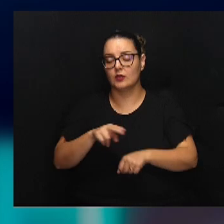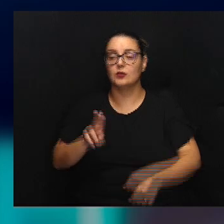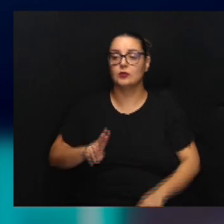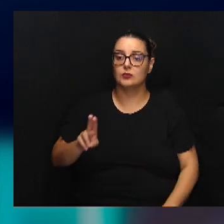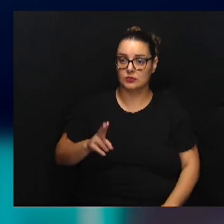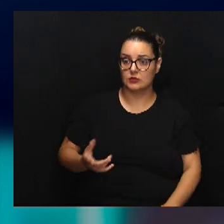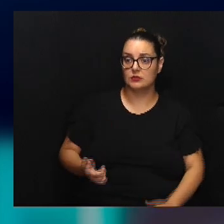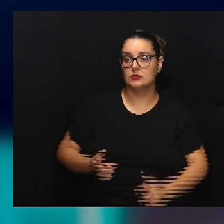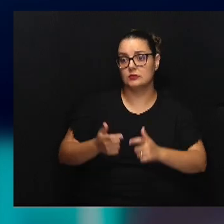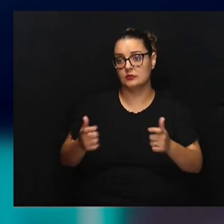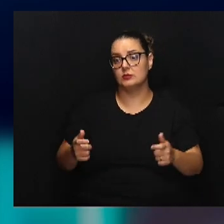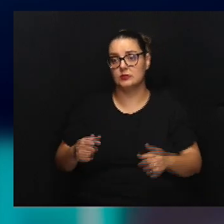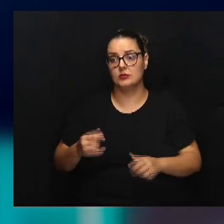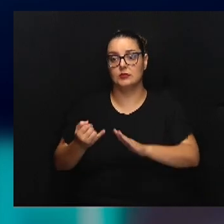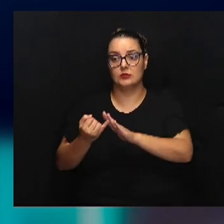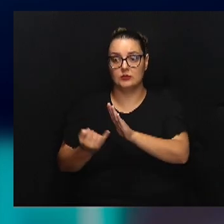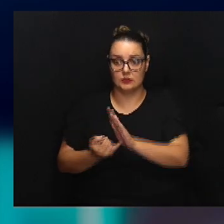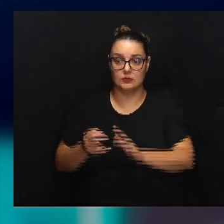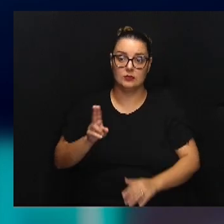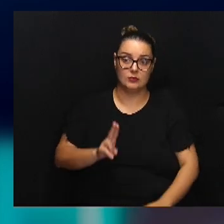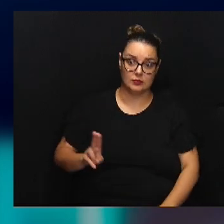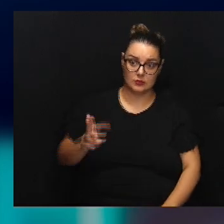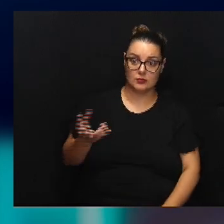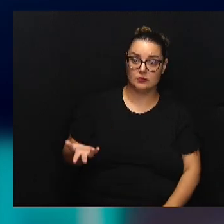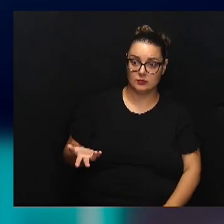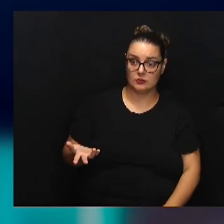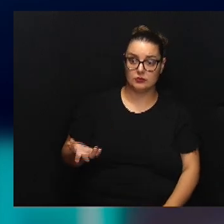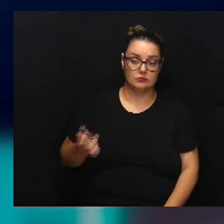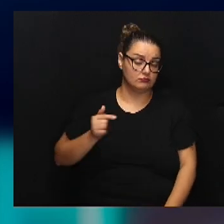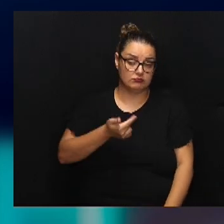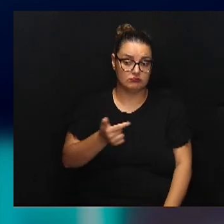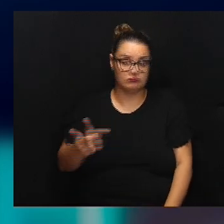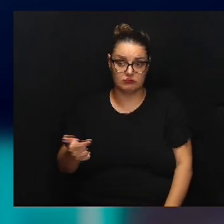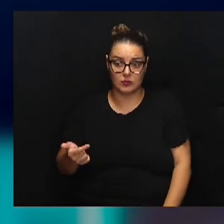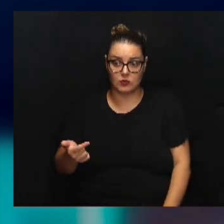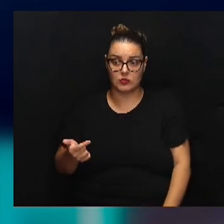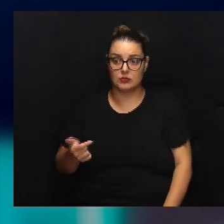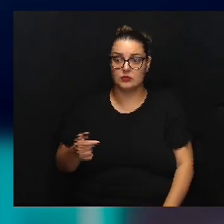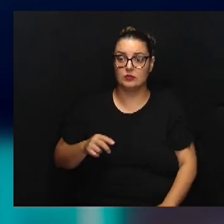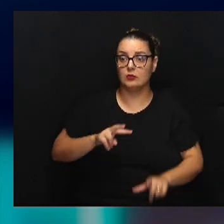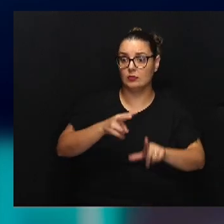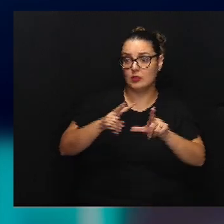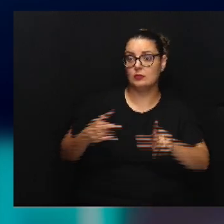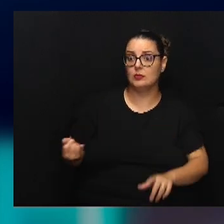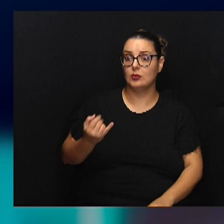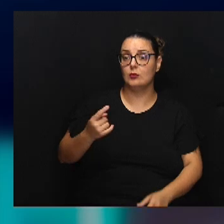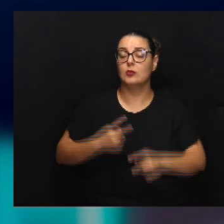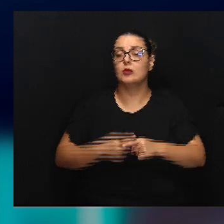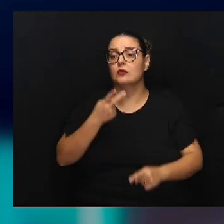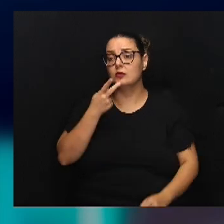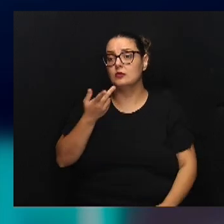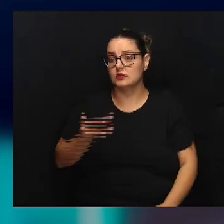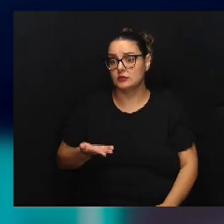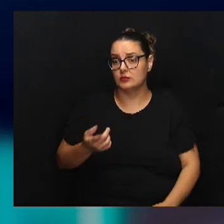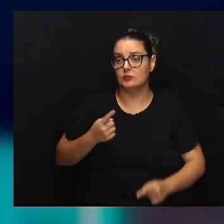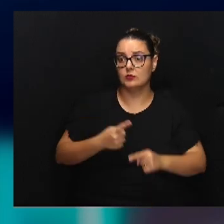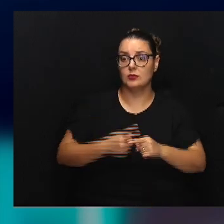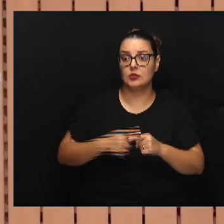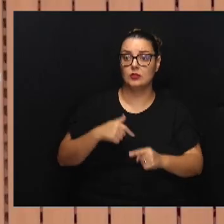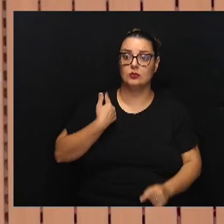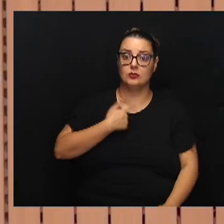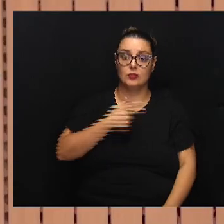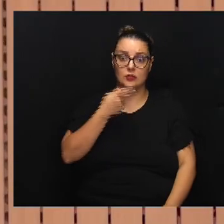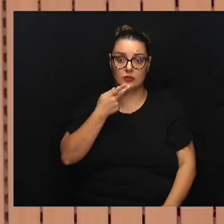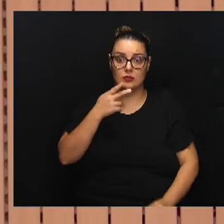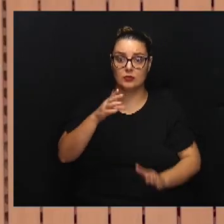por instituições universitárias. Né? Mas não existia, então é um parâmetro importante. E por que eu estou citando isso? Porque nós estamos falando de um